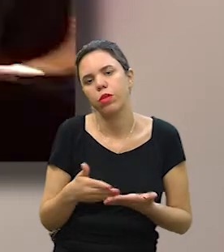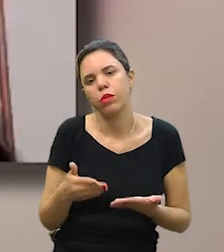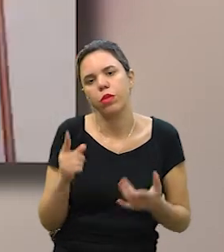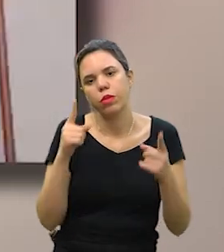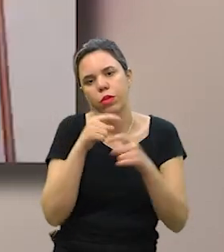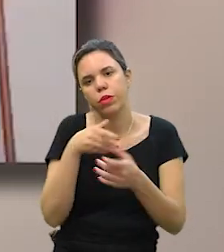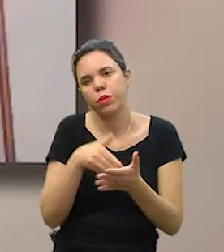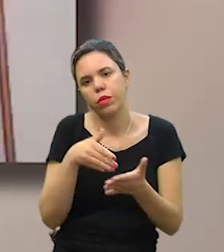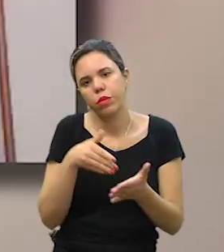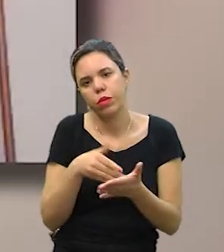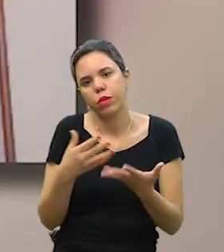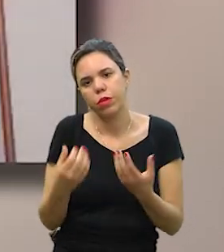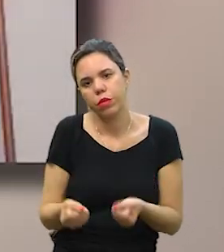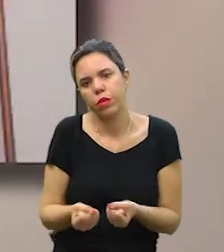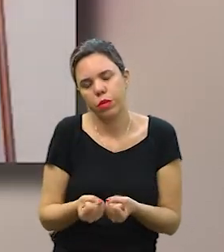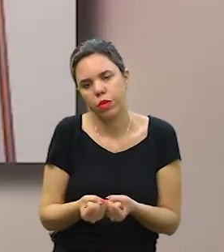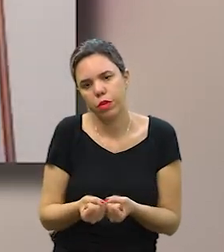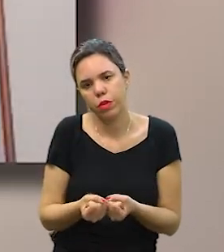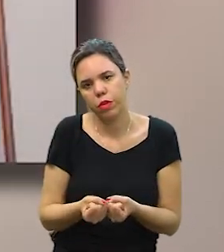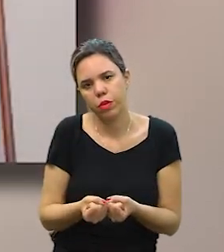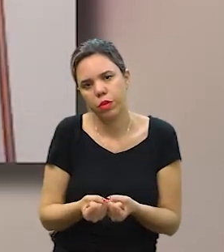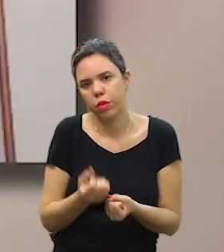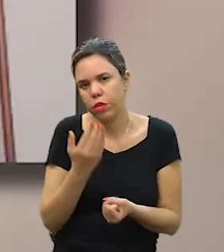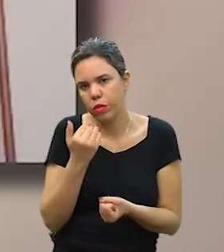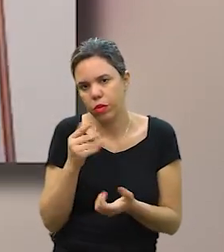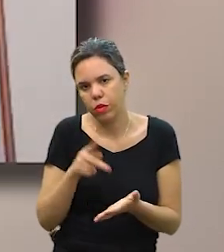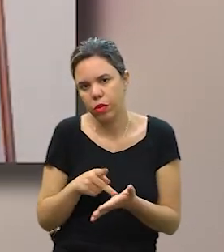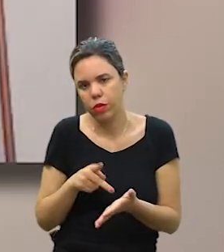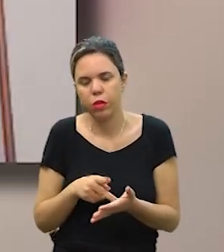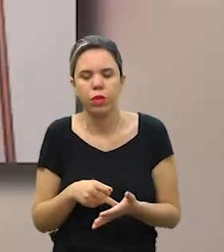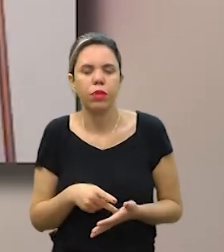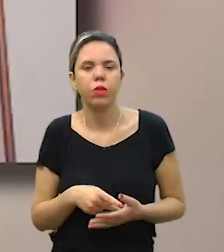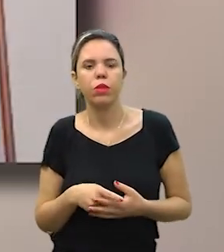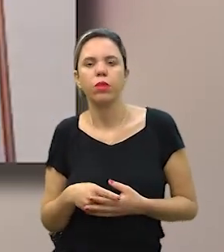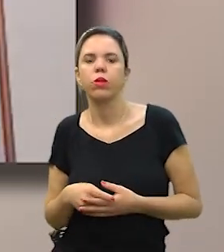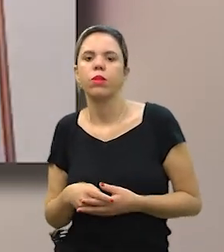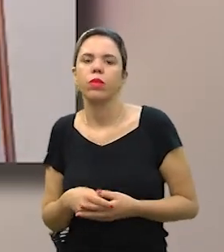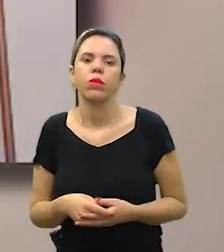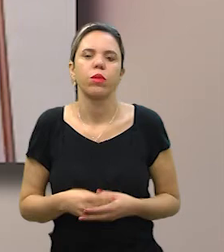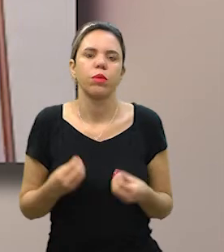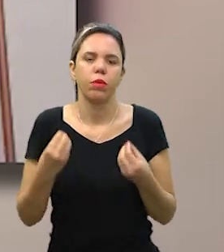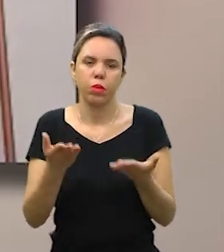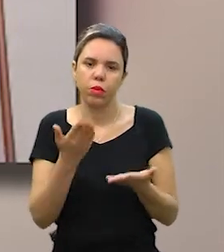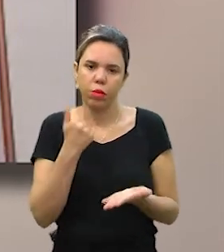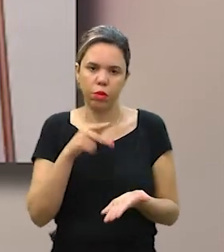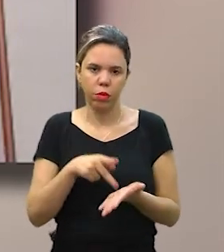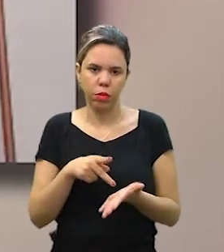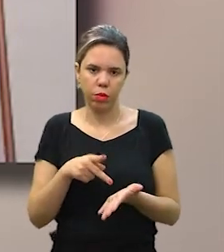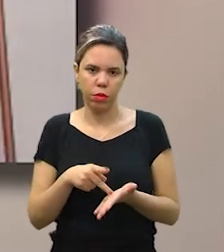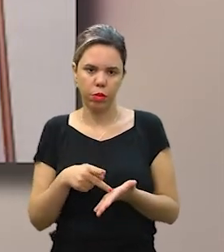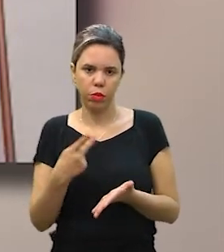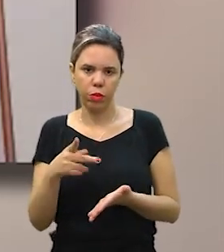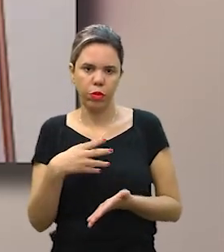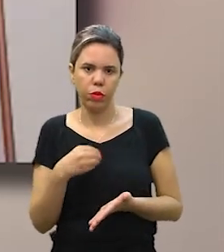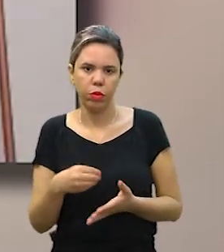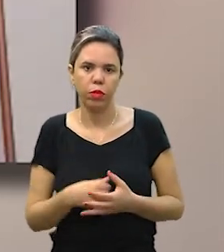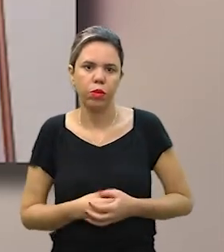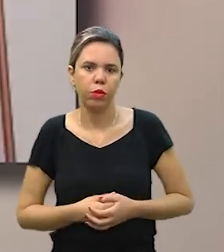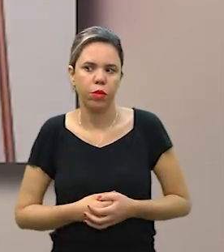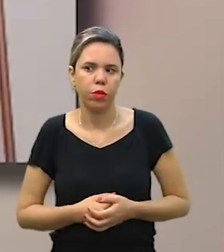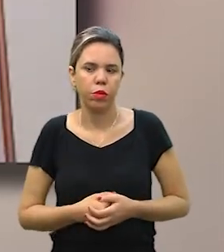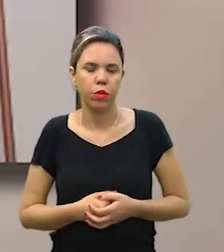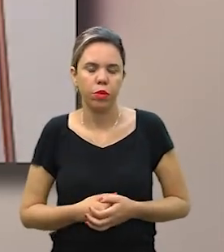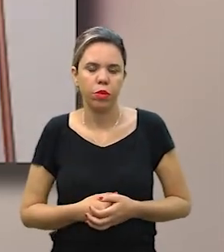começa as dificuldades para aceitar a comida de verdade. Então, dê comida de verdade para o seu